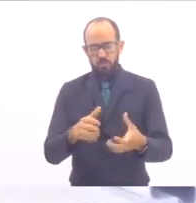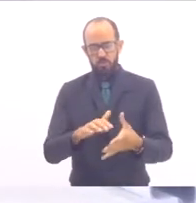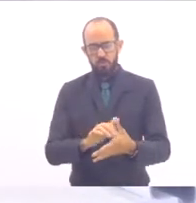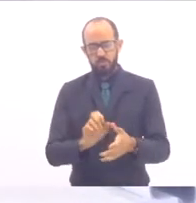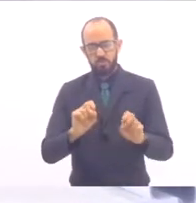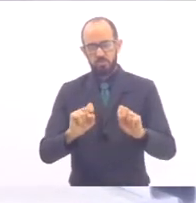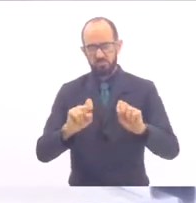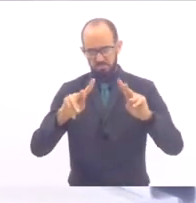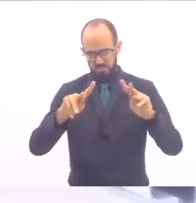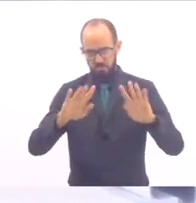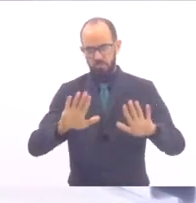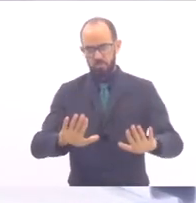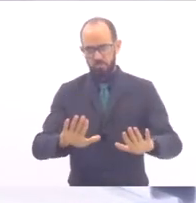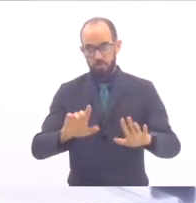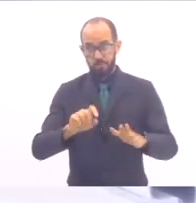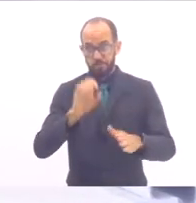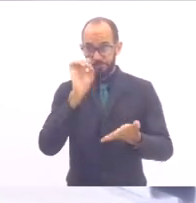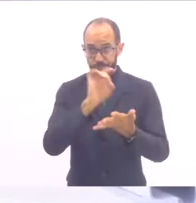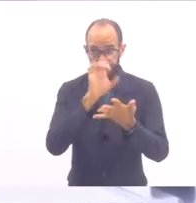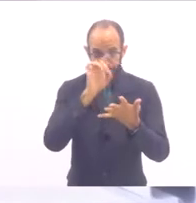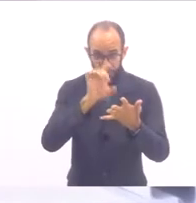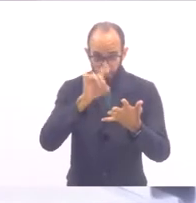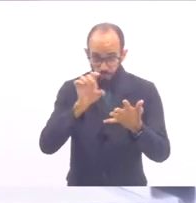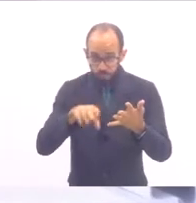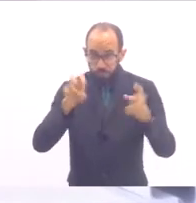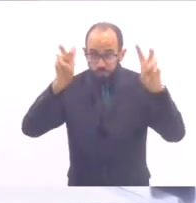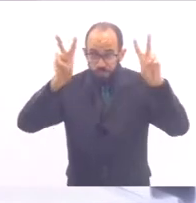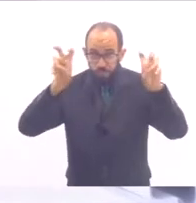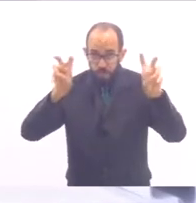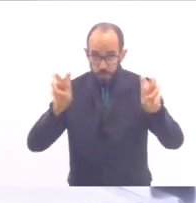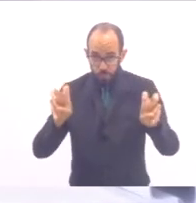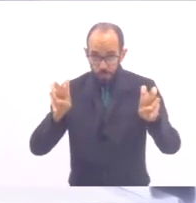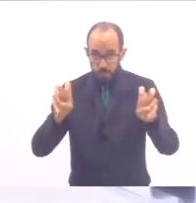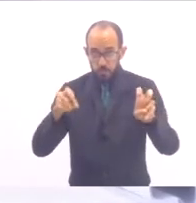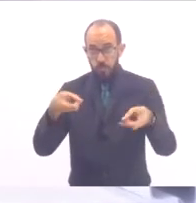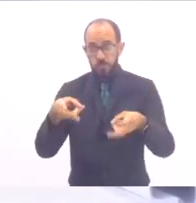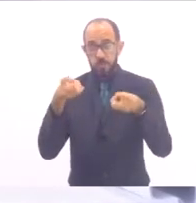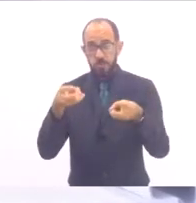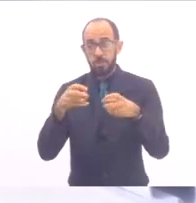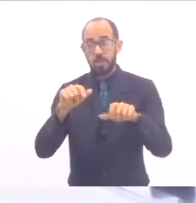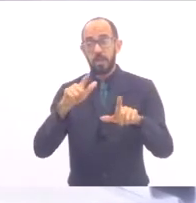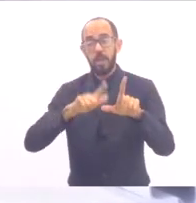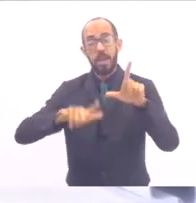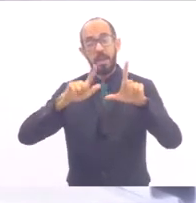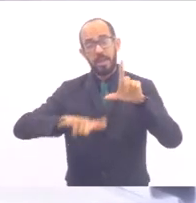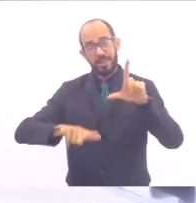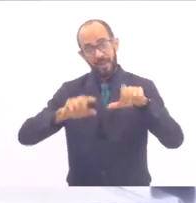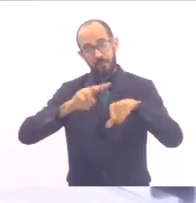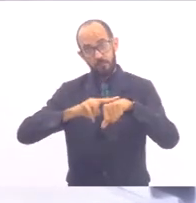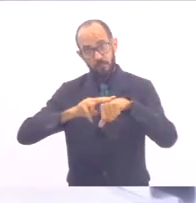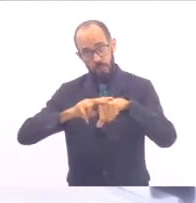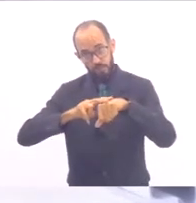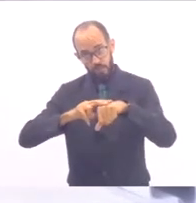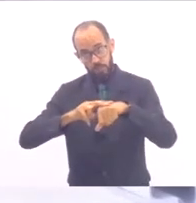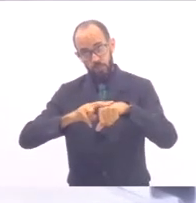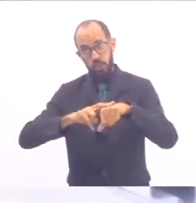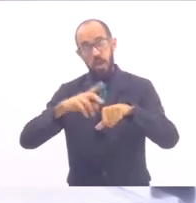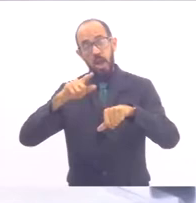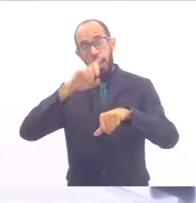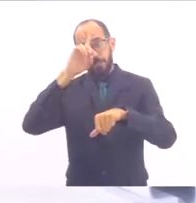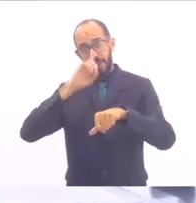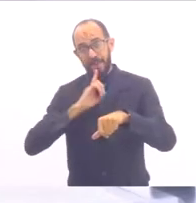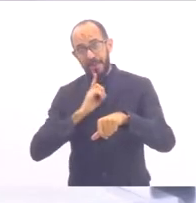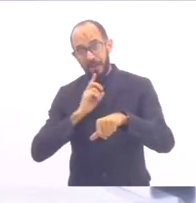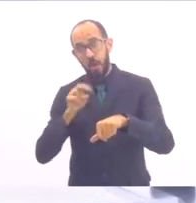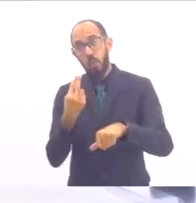bem. Dentro de cada tema, vocês vão ver que tem a letra verde, a letra amarela e a